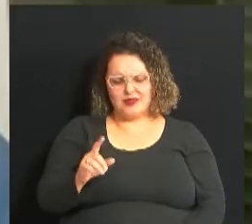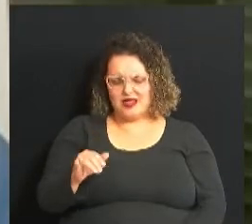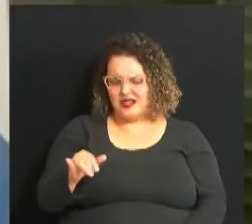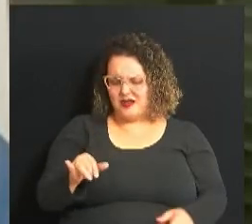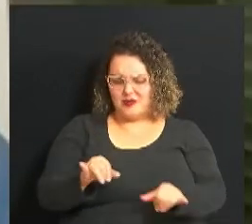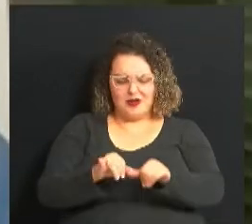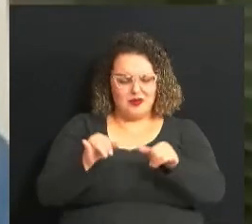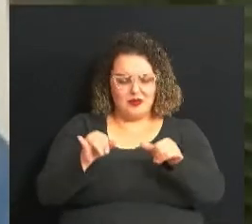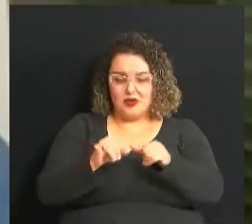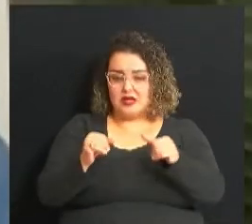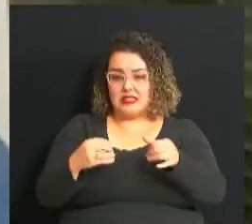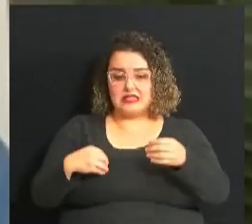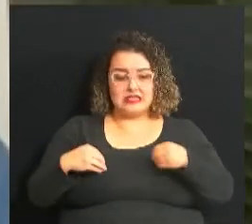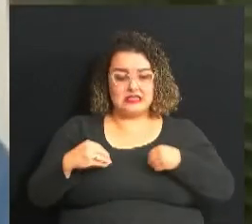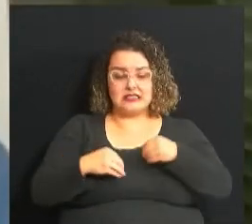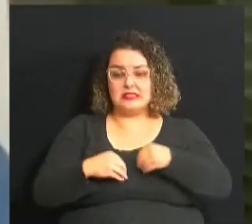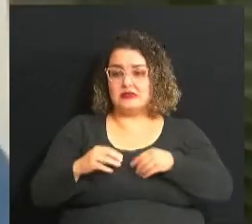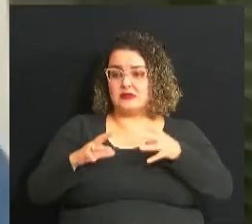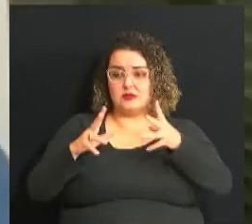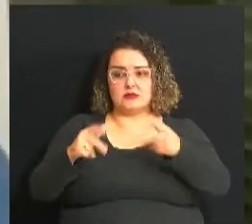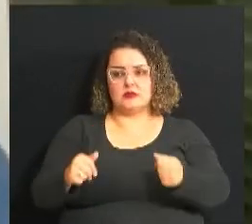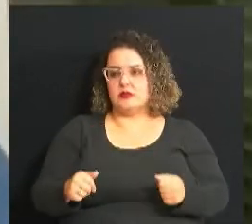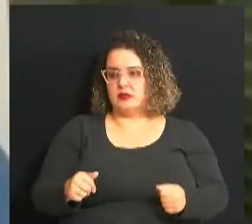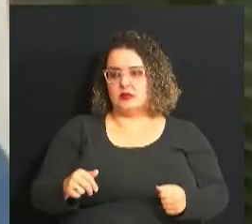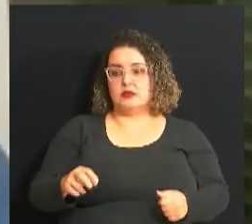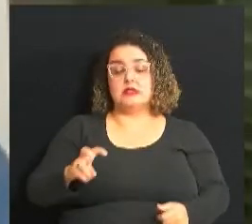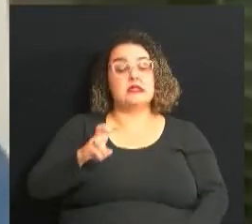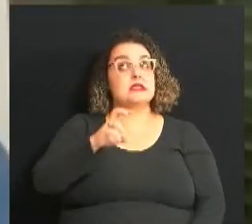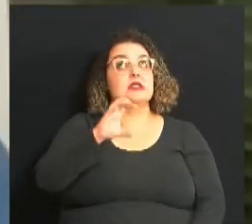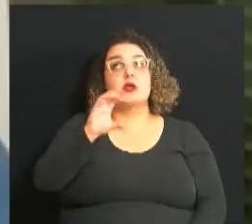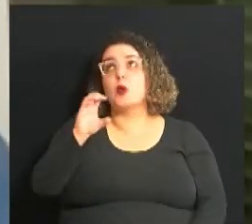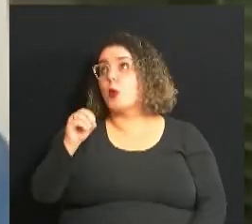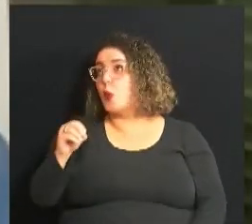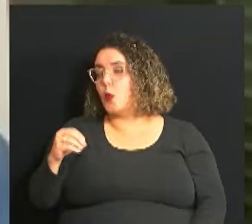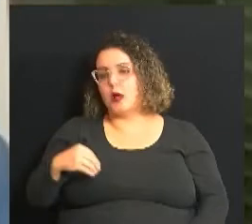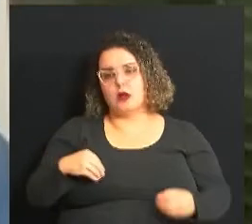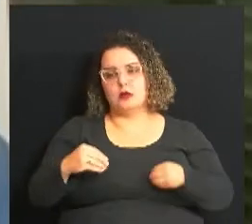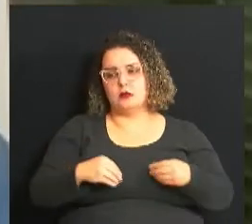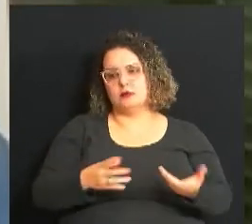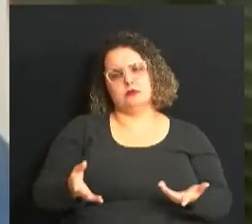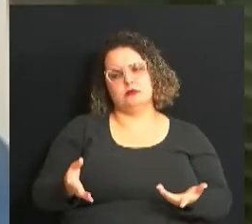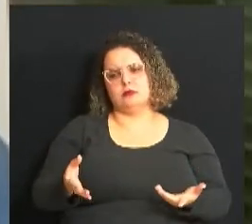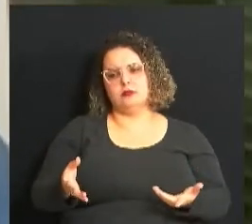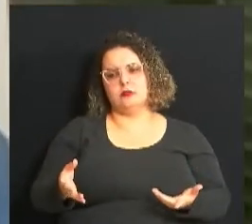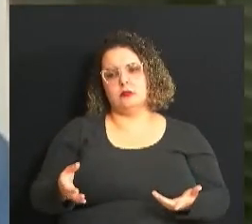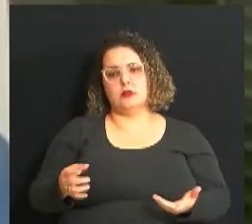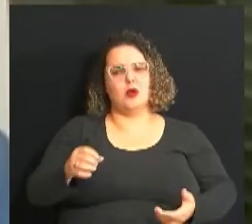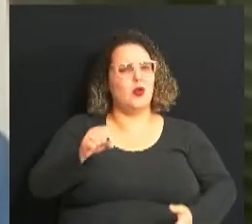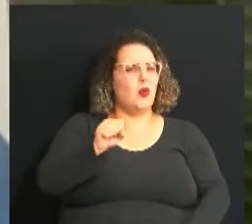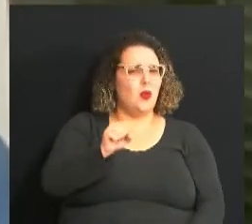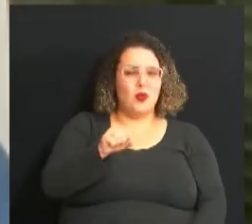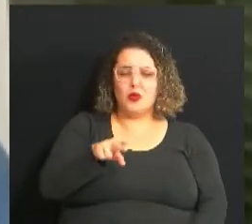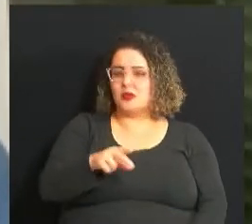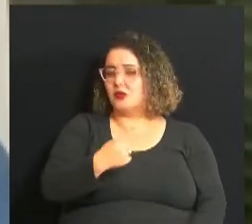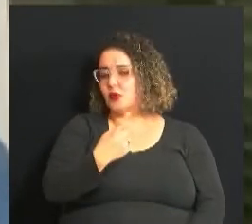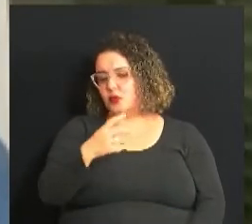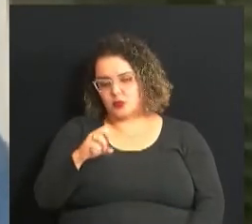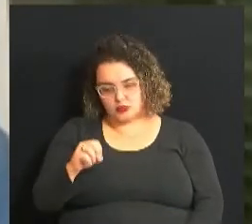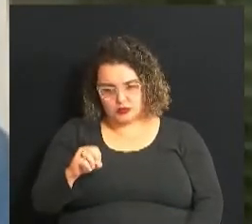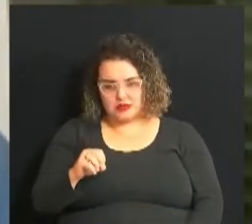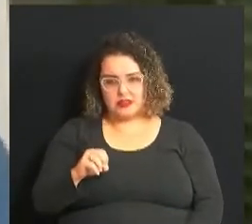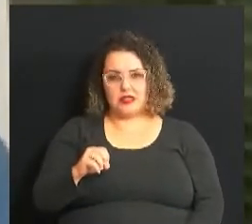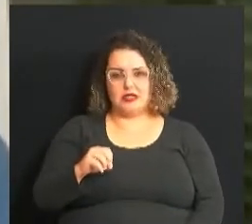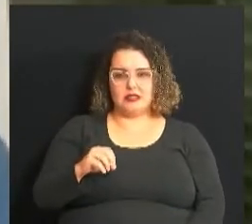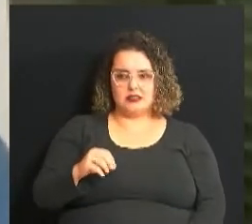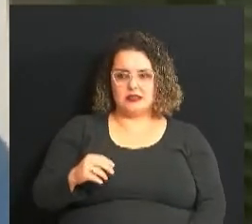Exames gerais, eu não preconizo que façam 50 exames nos homens, é besteira. Mas uns 8, 10 exames das doenças mais frequentes